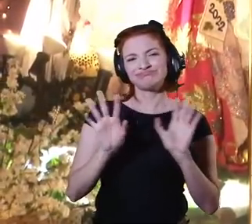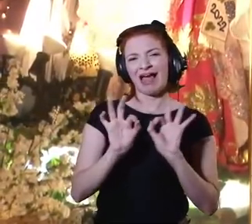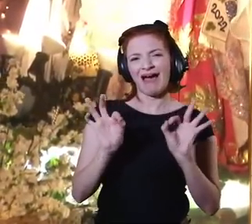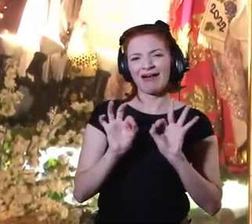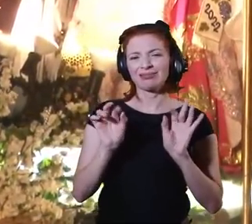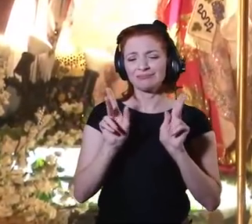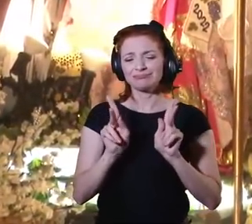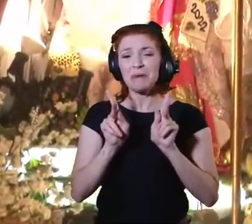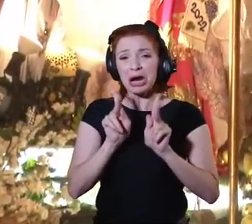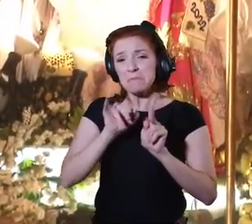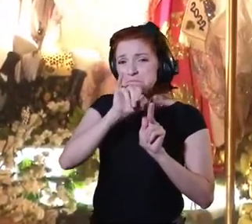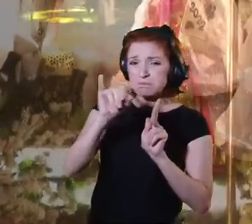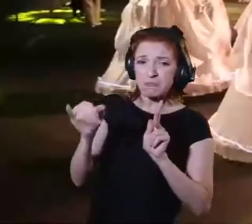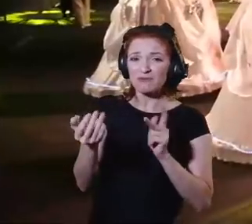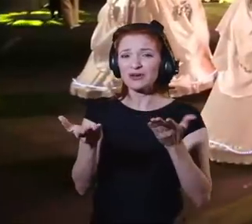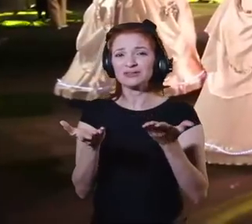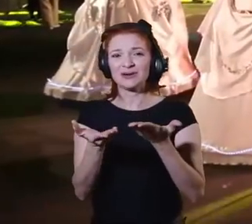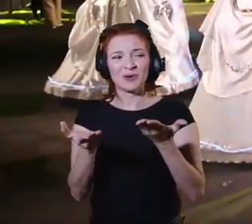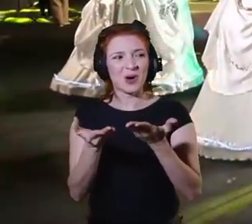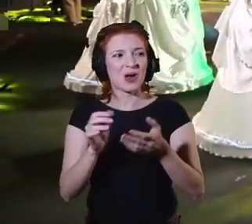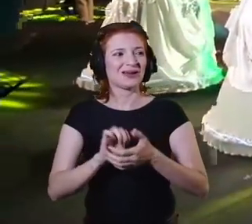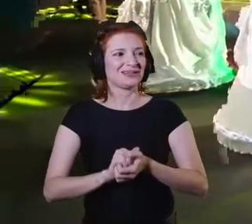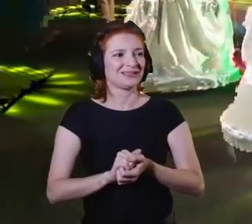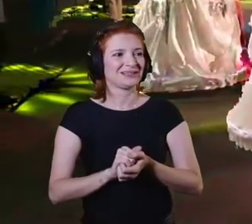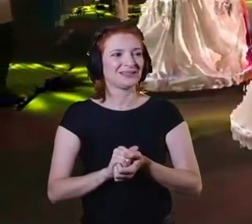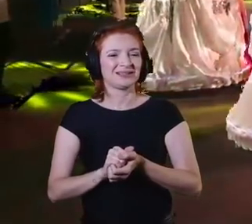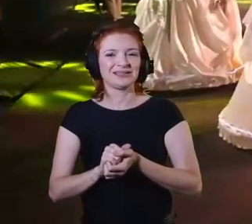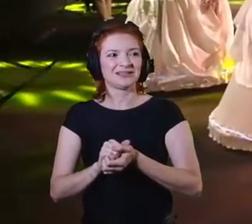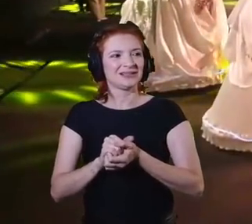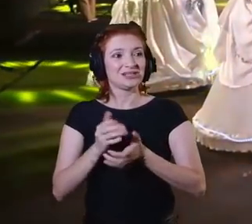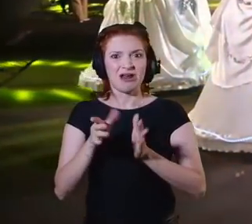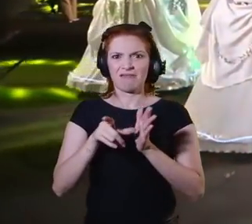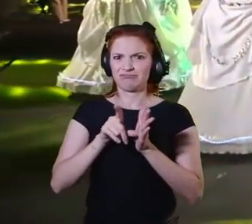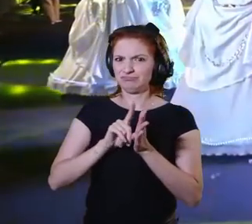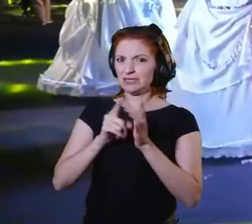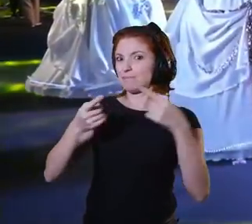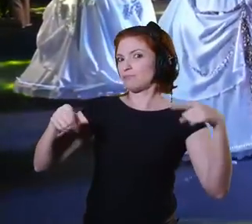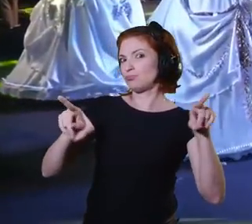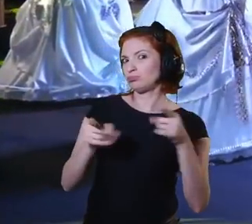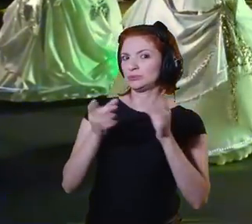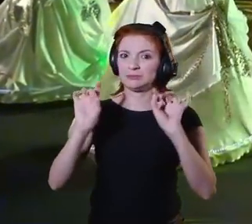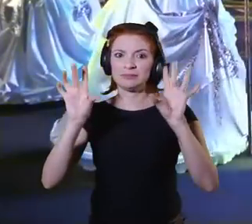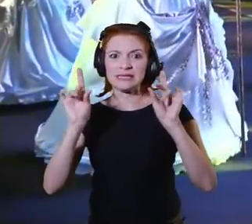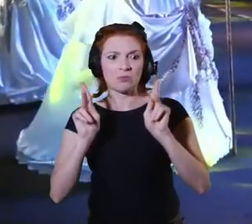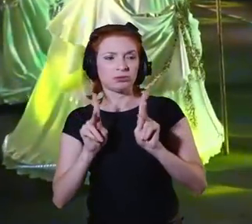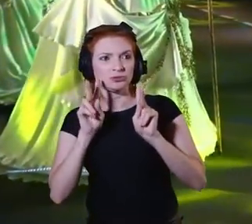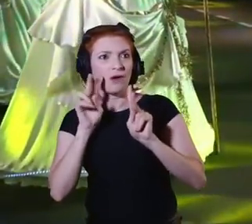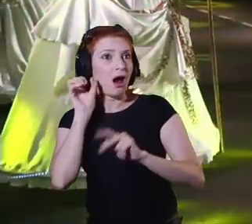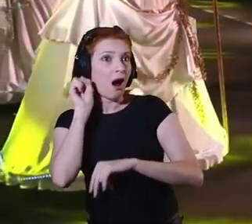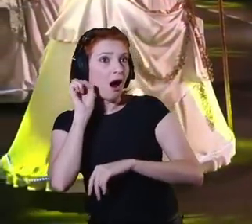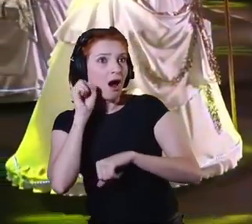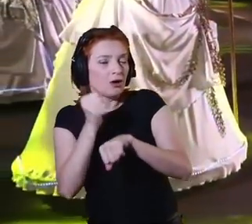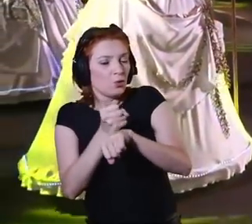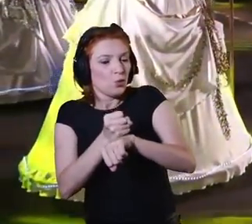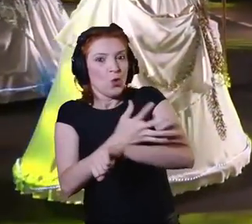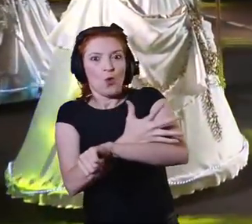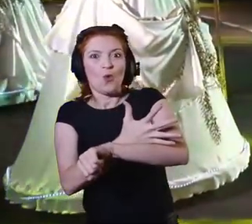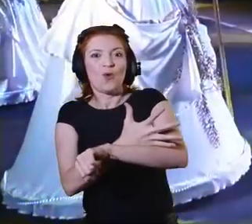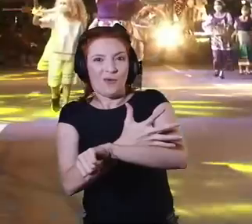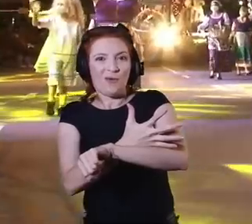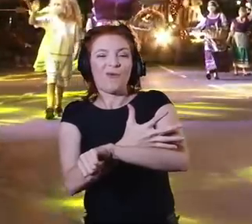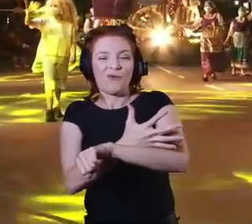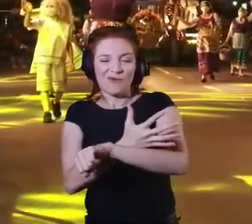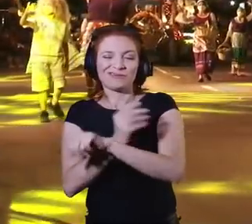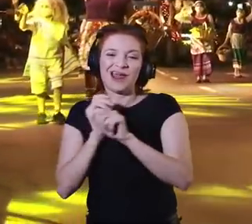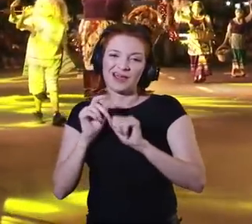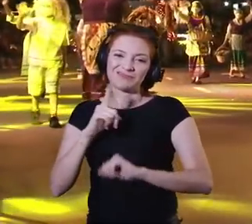E estávamos ouvindo aí a marcha da Pompa e Circunstância antes, né? E todo mundo se emociona. Eu, que sou fã da música clássica,